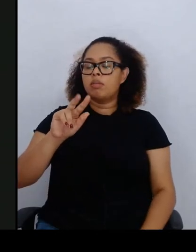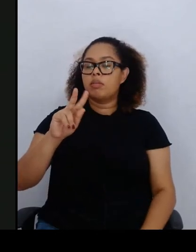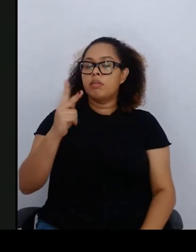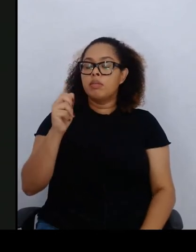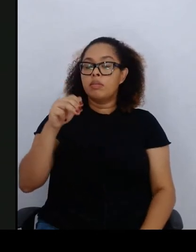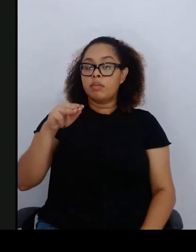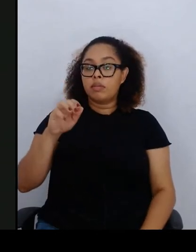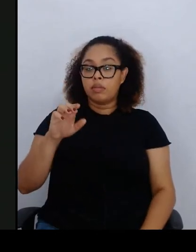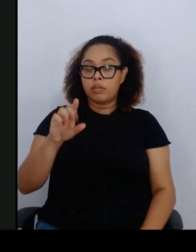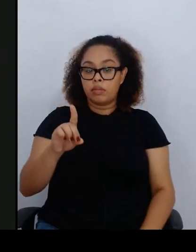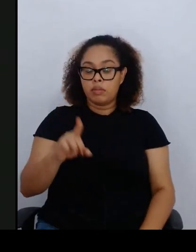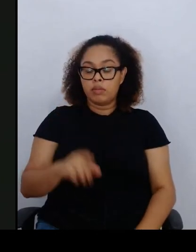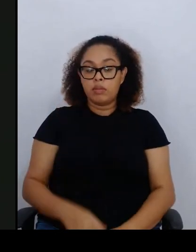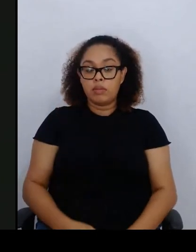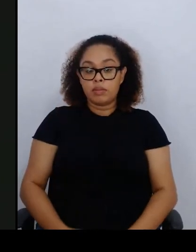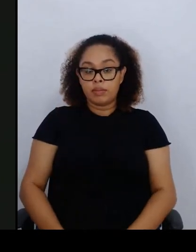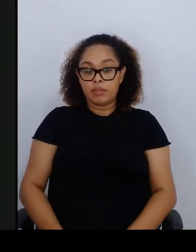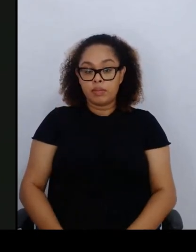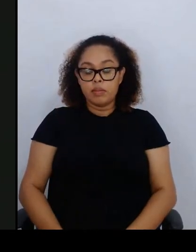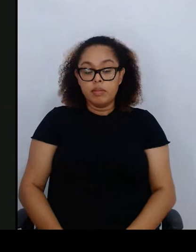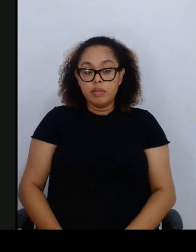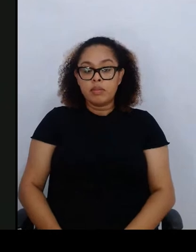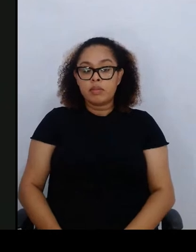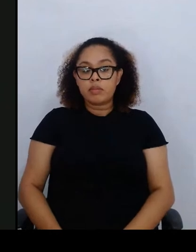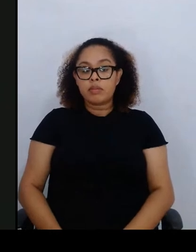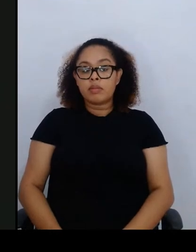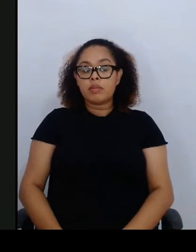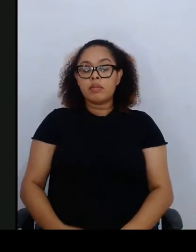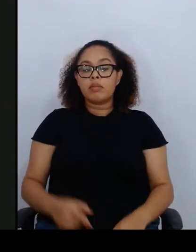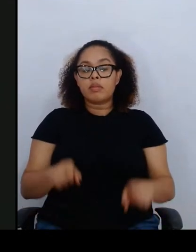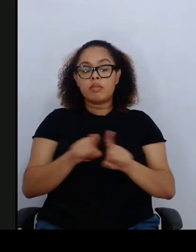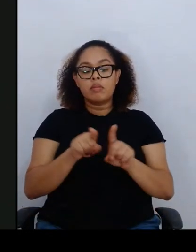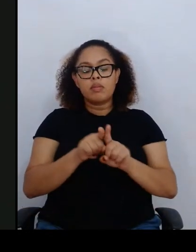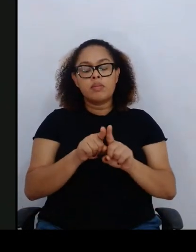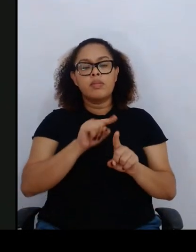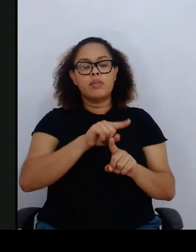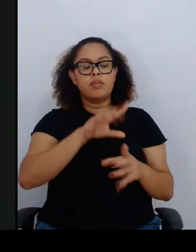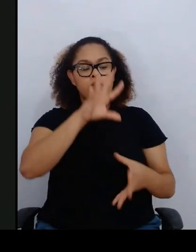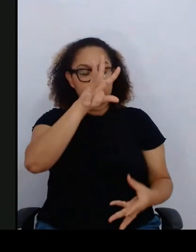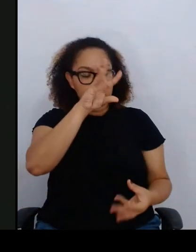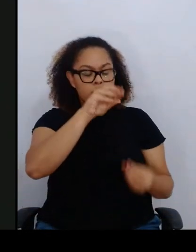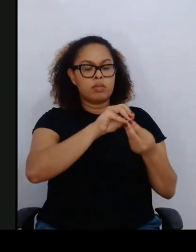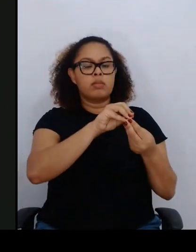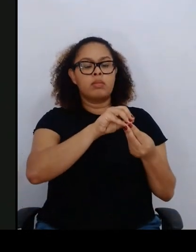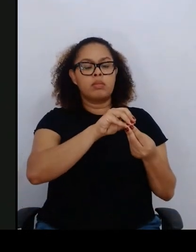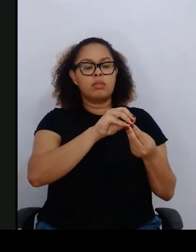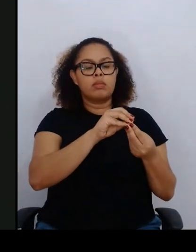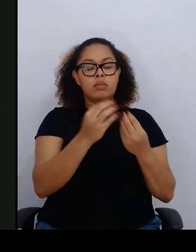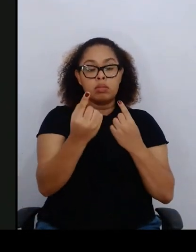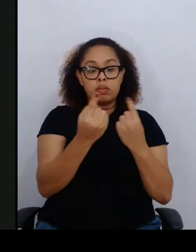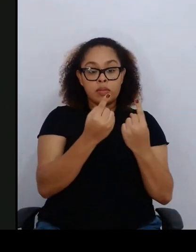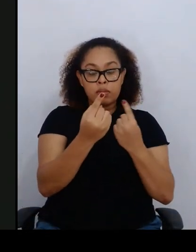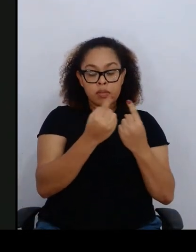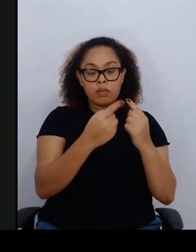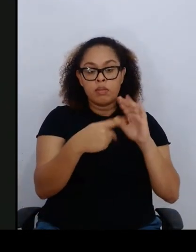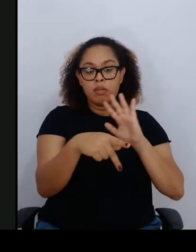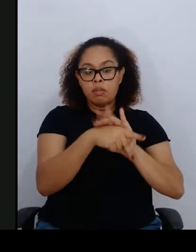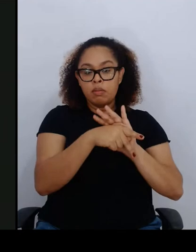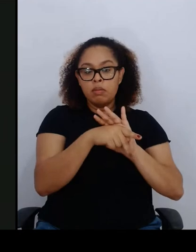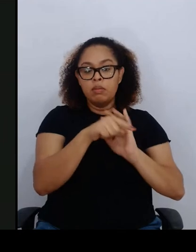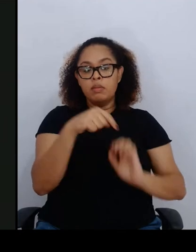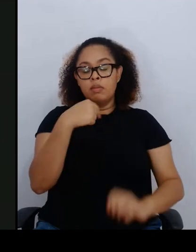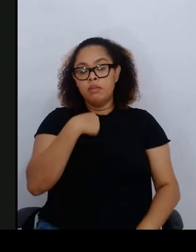mas a recusa em limitar essa obra um relacionamento específico também reflete eu acho